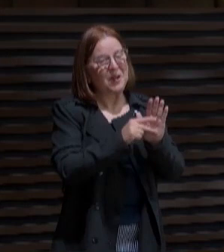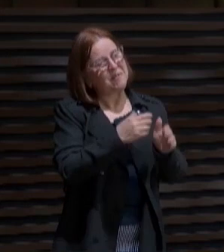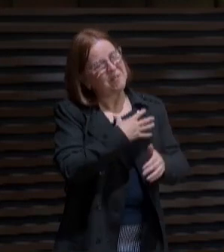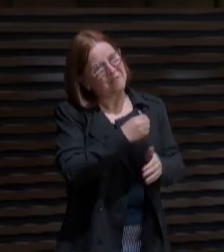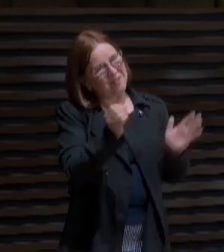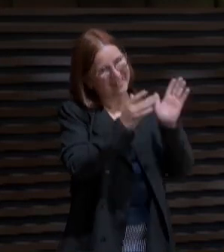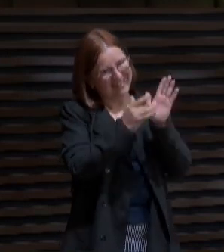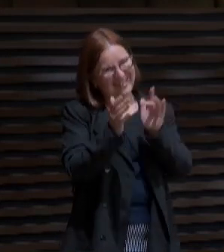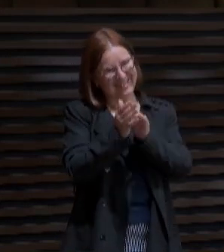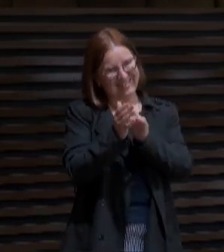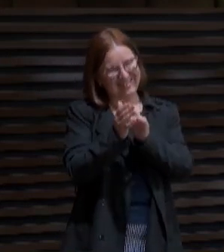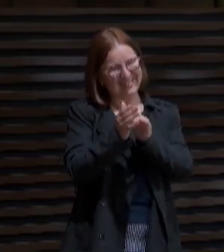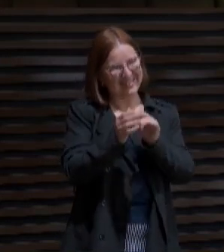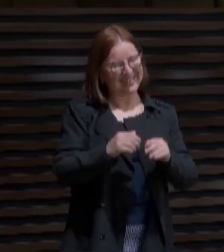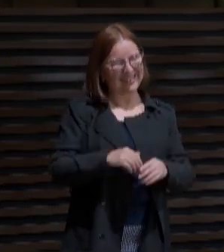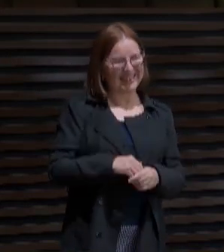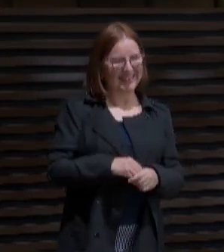seu próprio Filho.